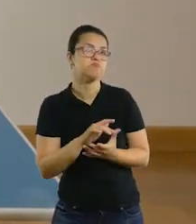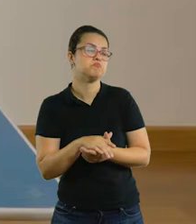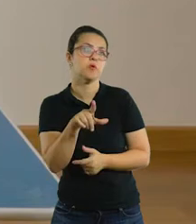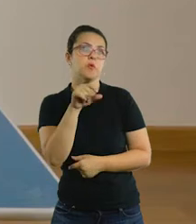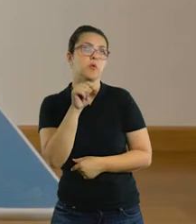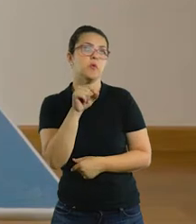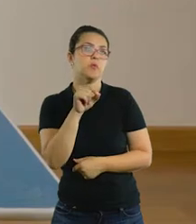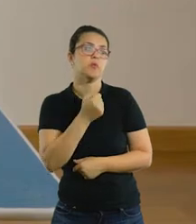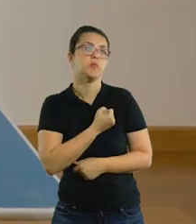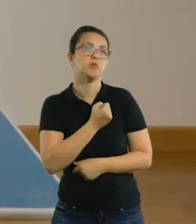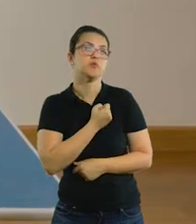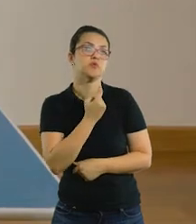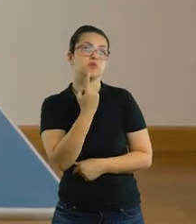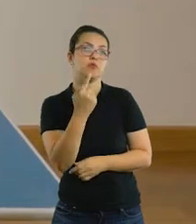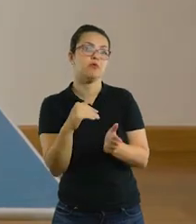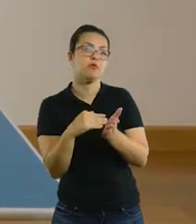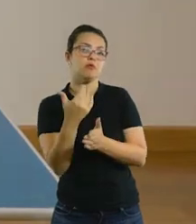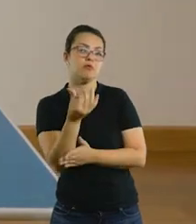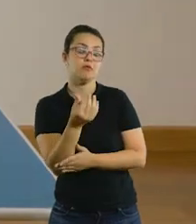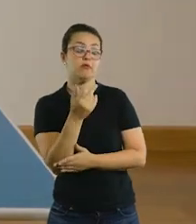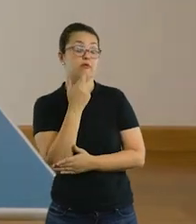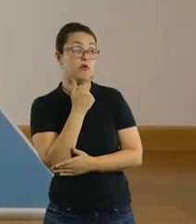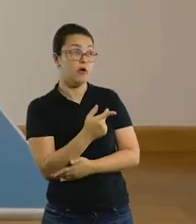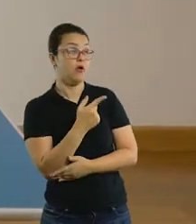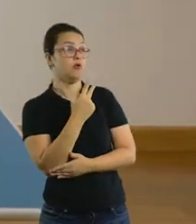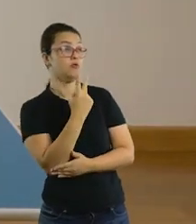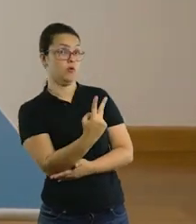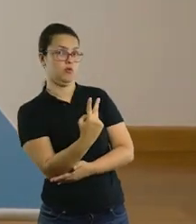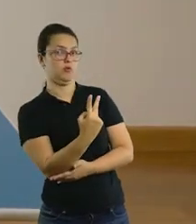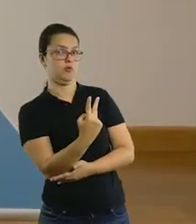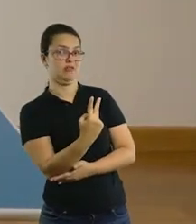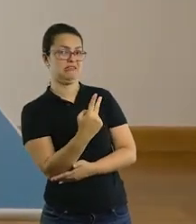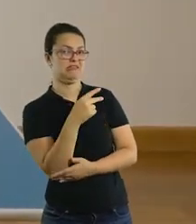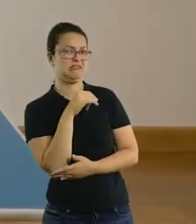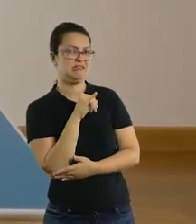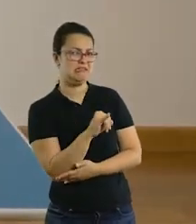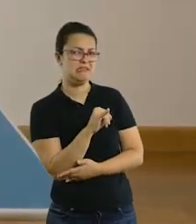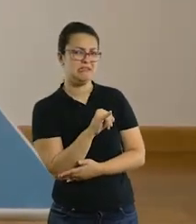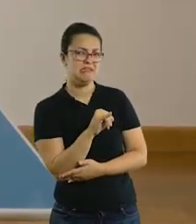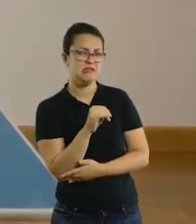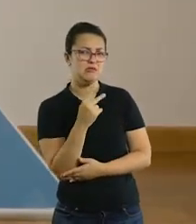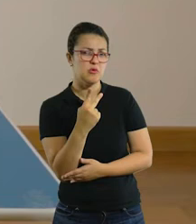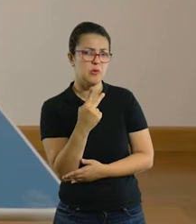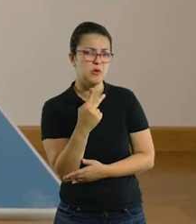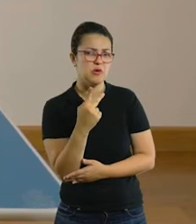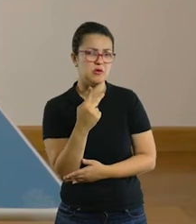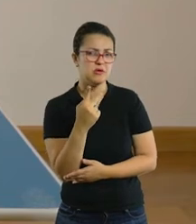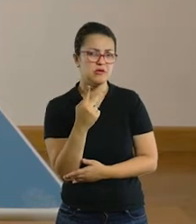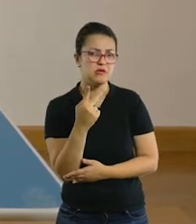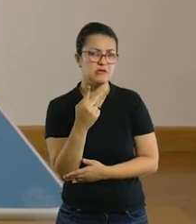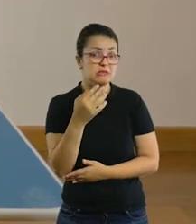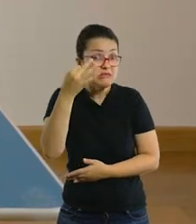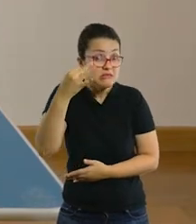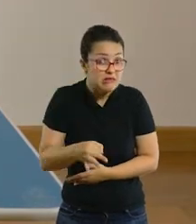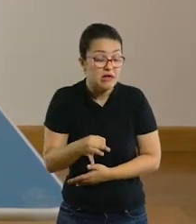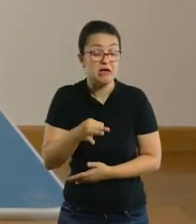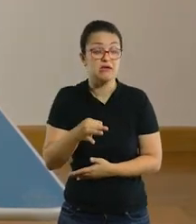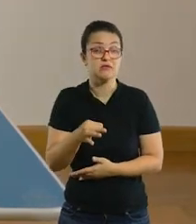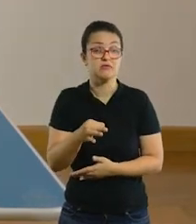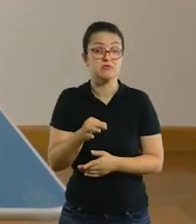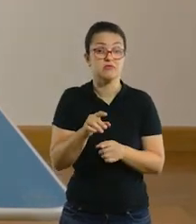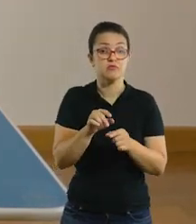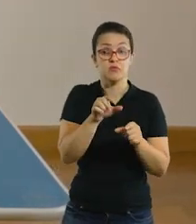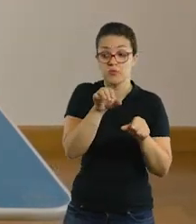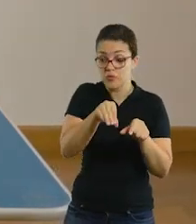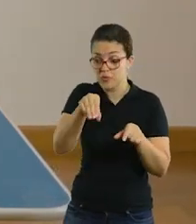a 6. Aí ele falou 2, por exemplo, ele vai jogar. Se ele acertar, ele anda 2 casas. Se ele errar, ele volta